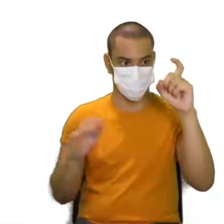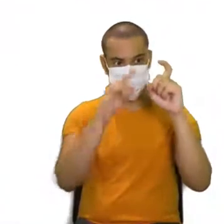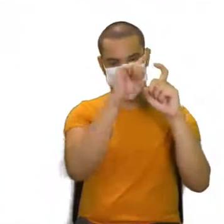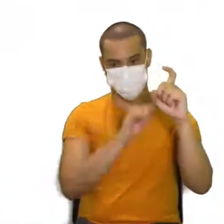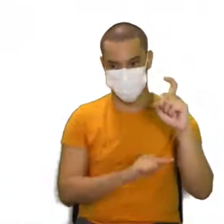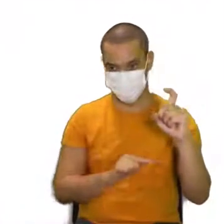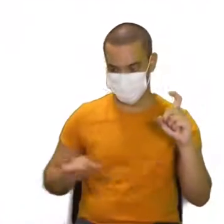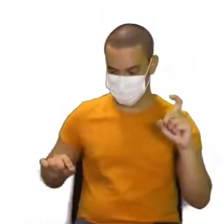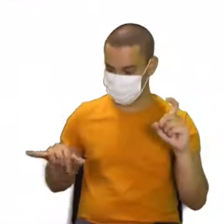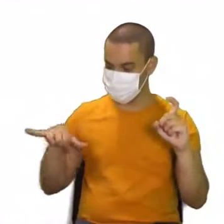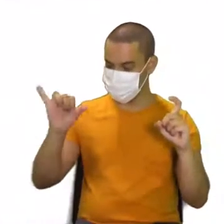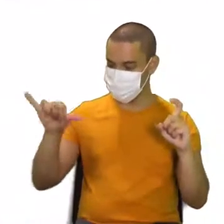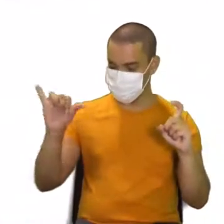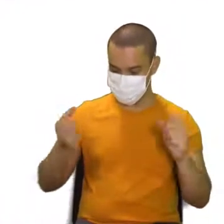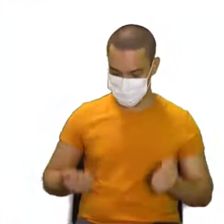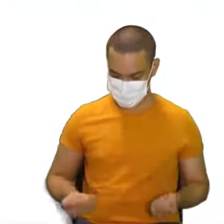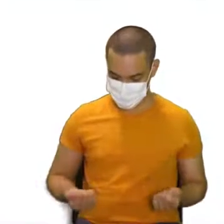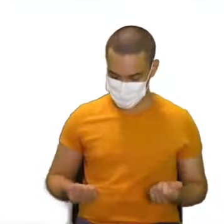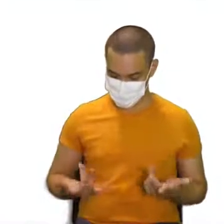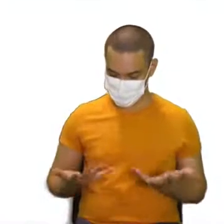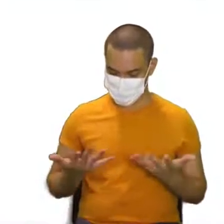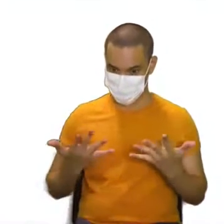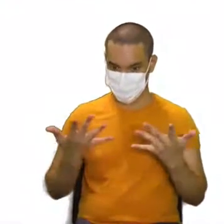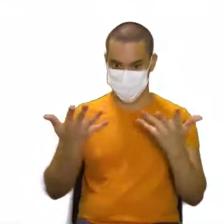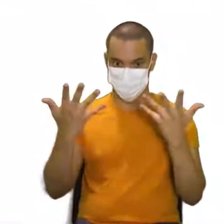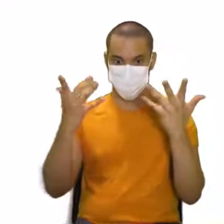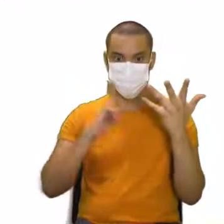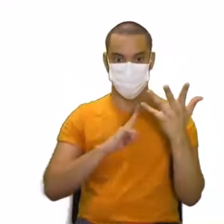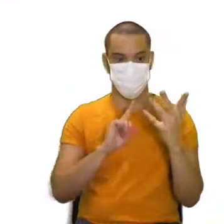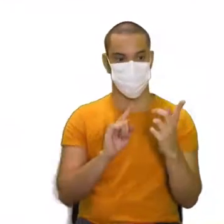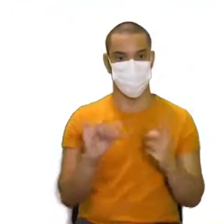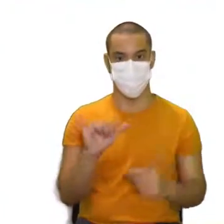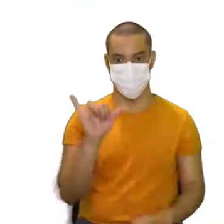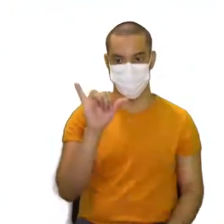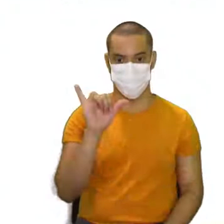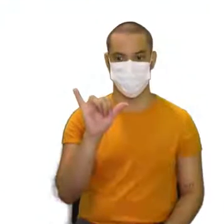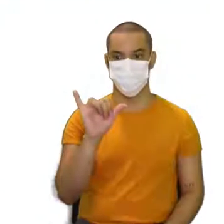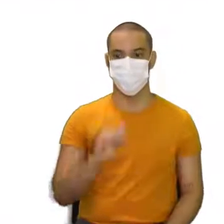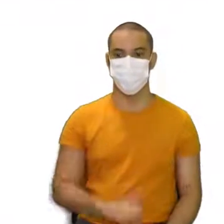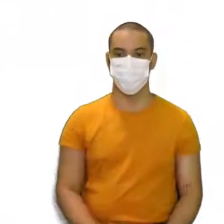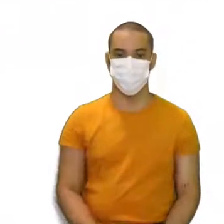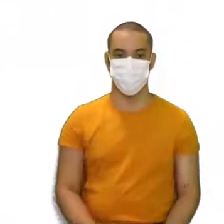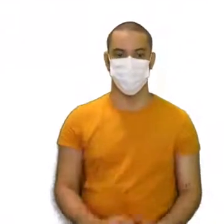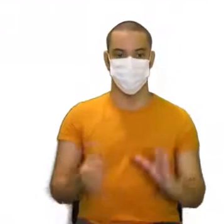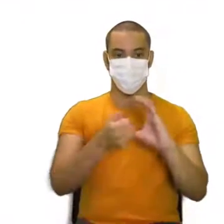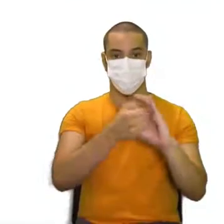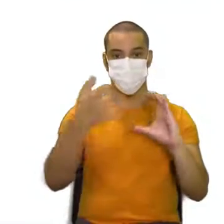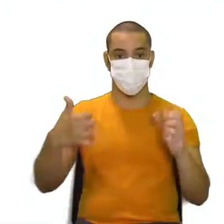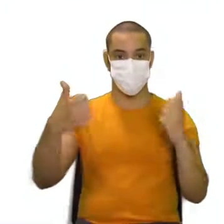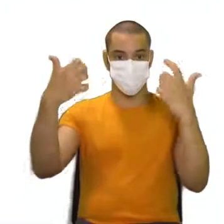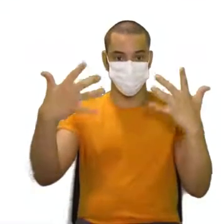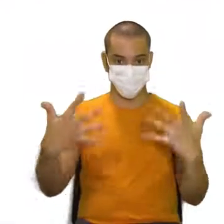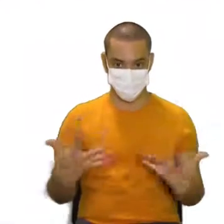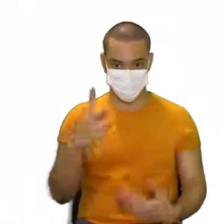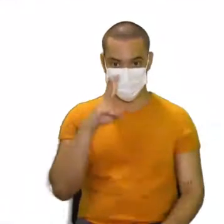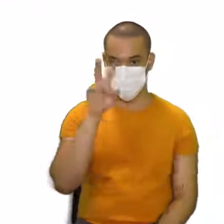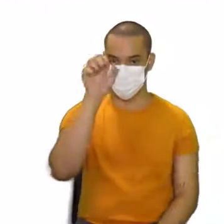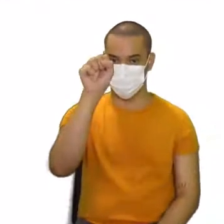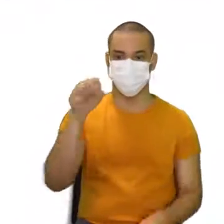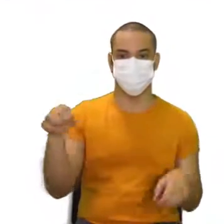fosse o chão tão saindo do chão aí Towers e caracterize a força magnética